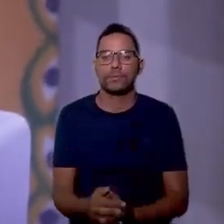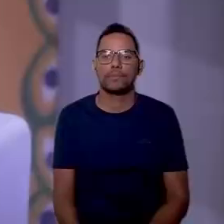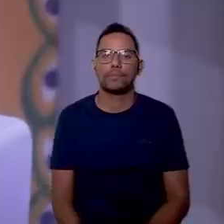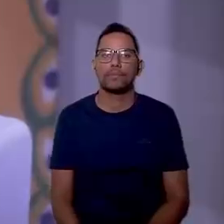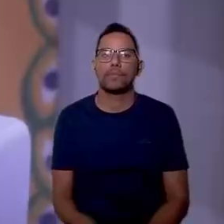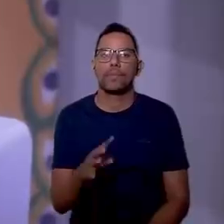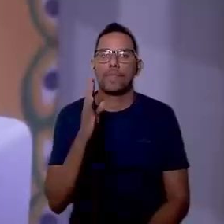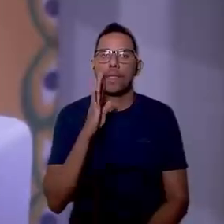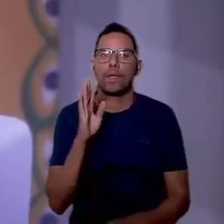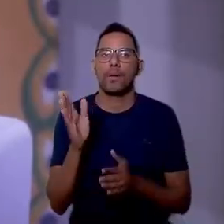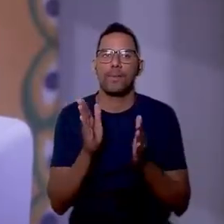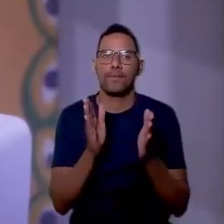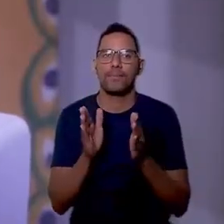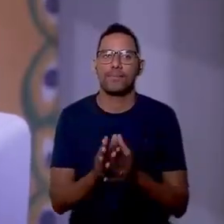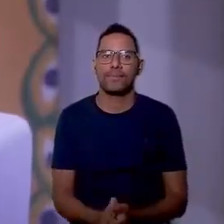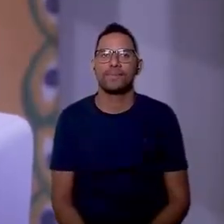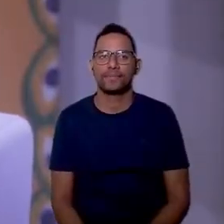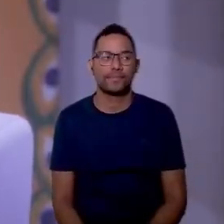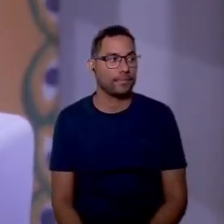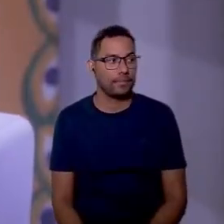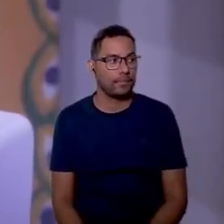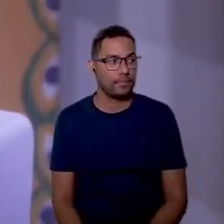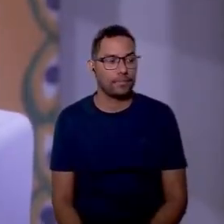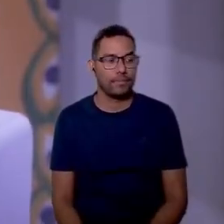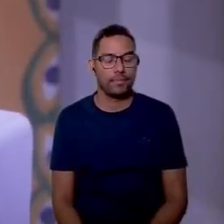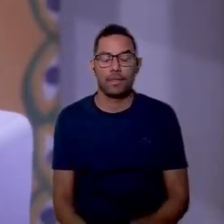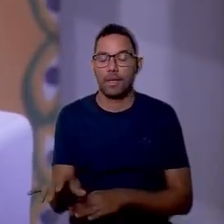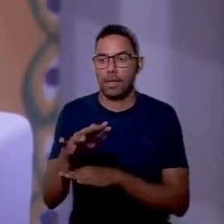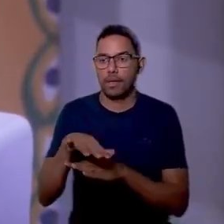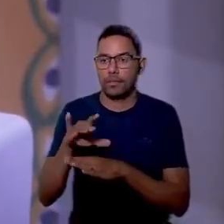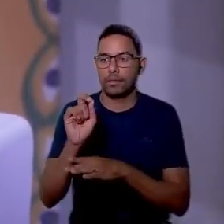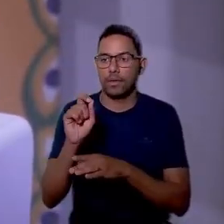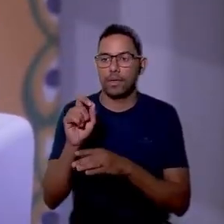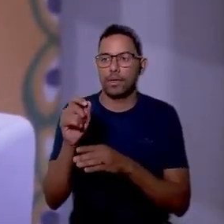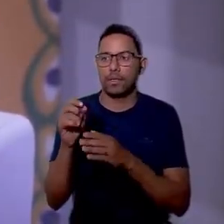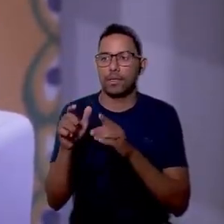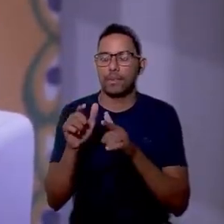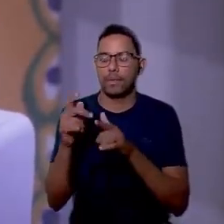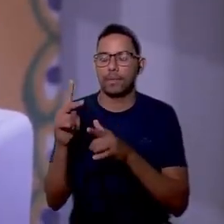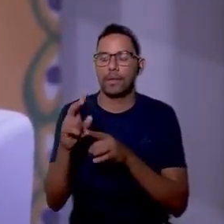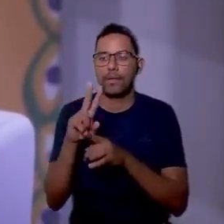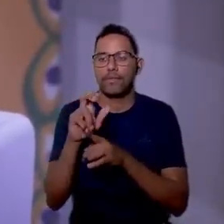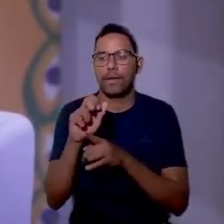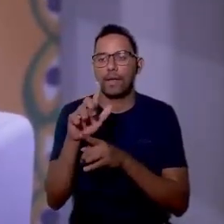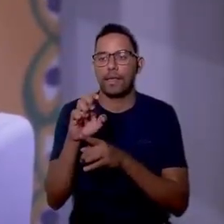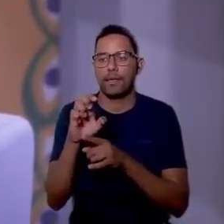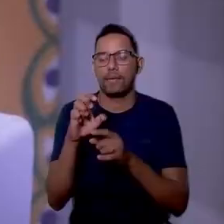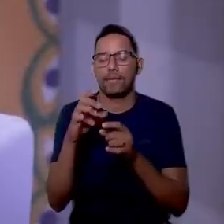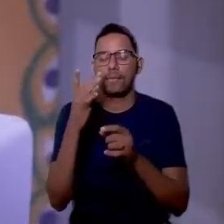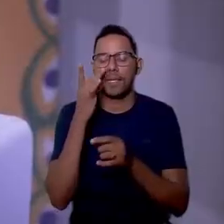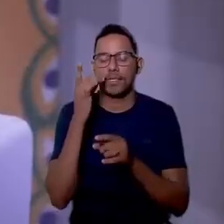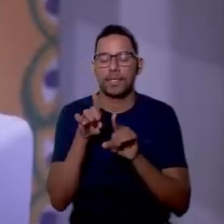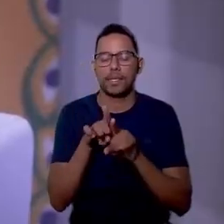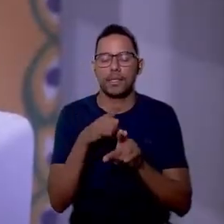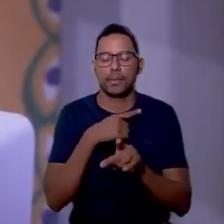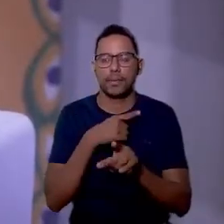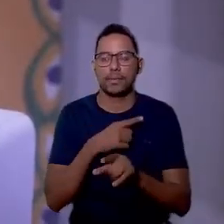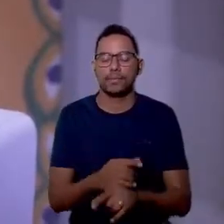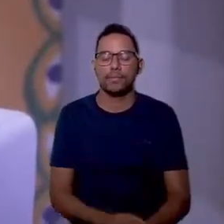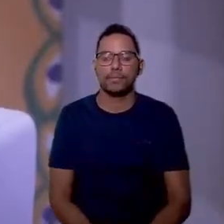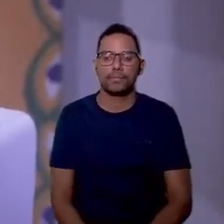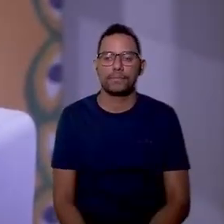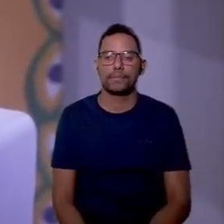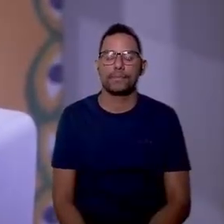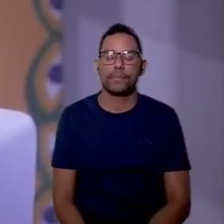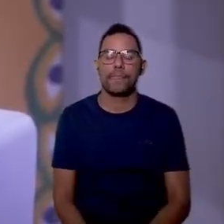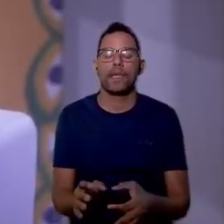façam esses movimentos, né? Especialmente nas regiões em que eles atuam. Então, a Vale está fazendo presencialmente na região onde atua,